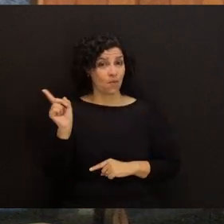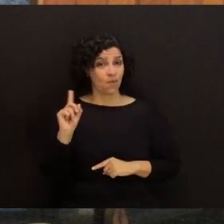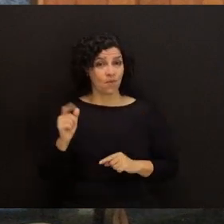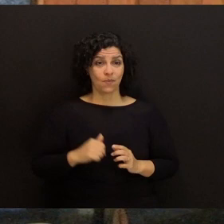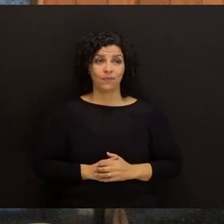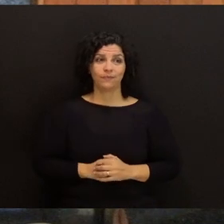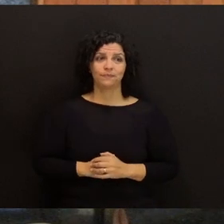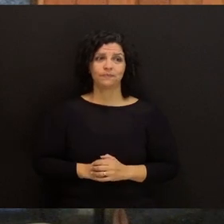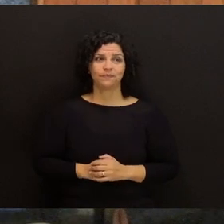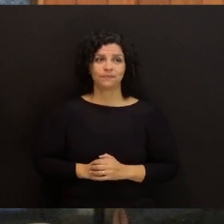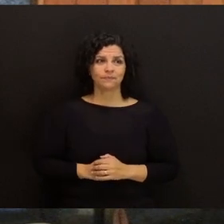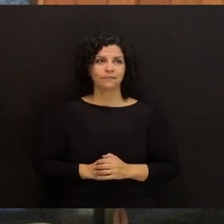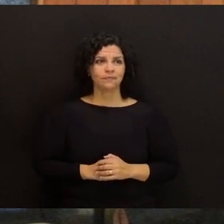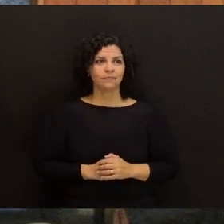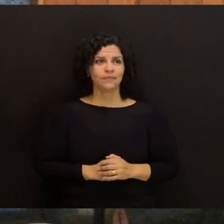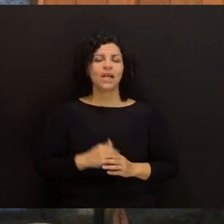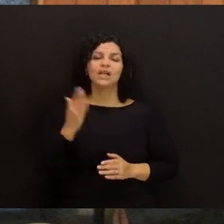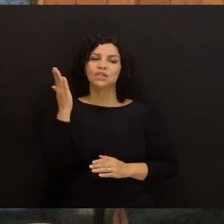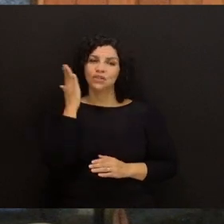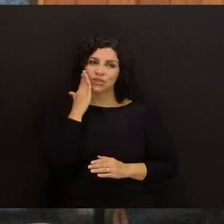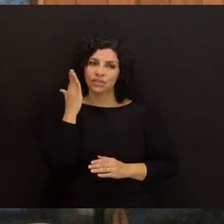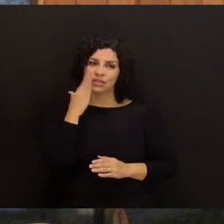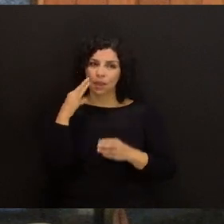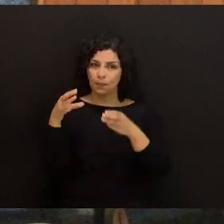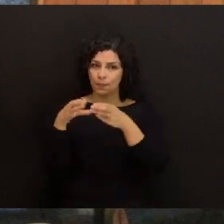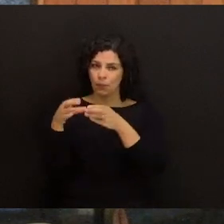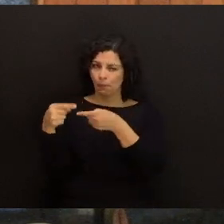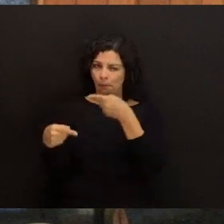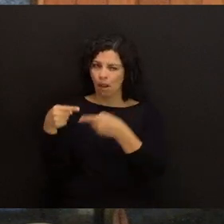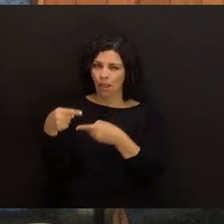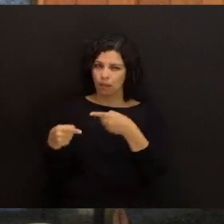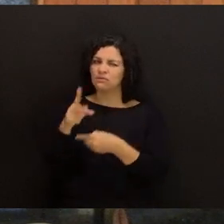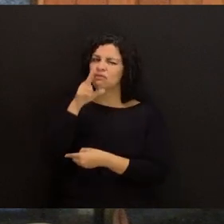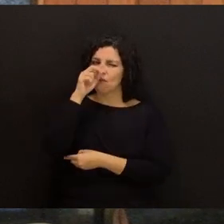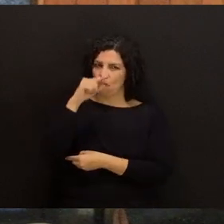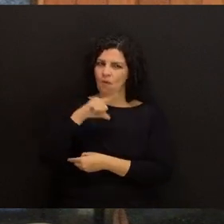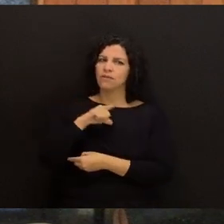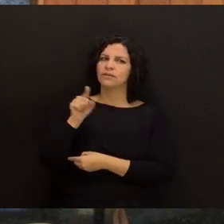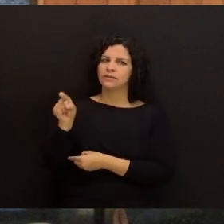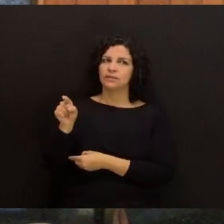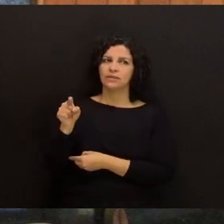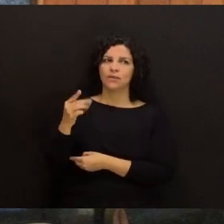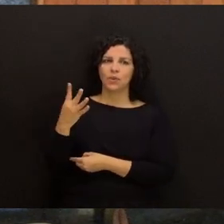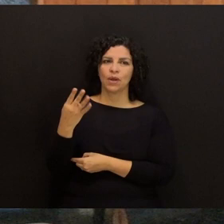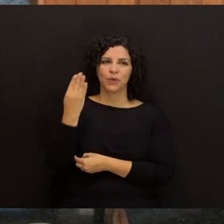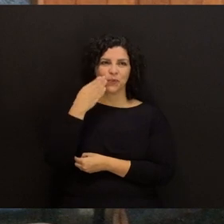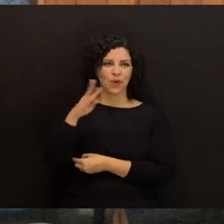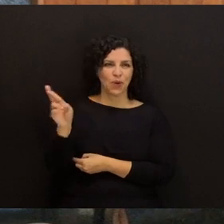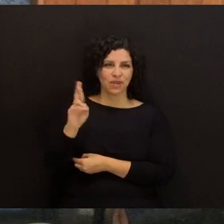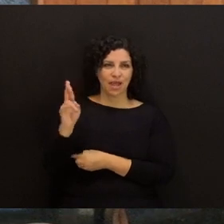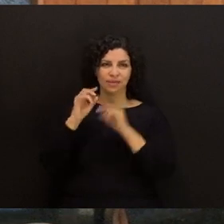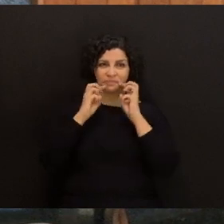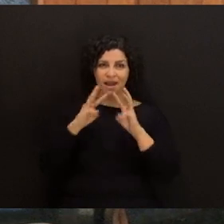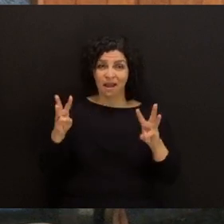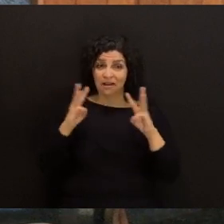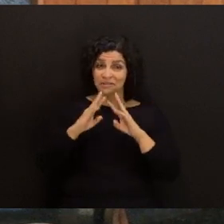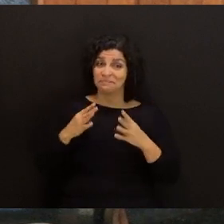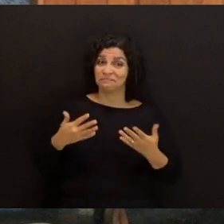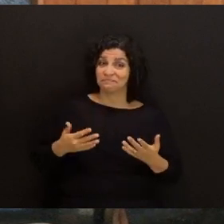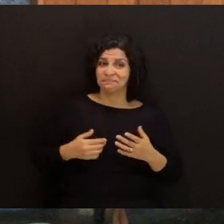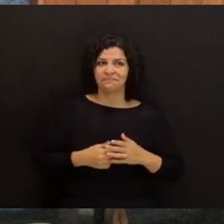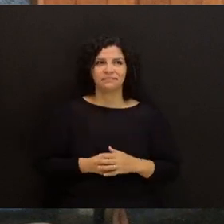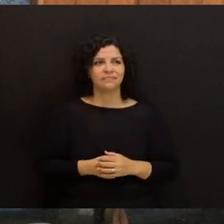a gente sabe que o poder desse grupo político é muito grande 4 milhões de reais só em publicidade